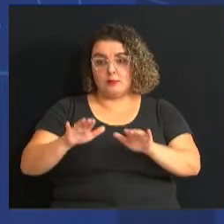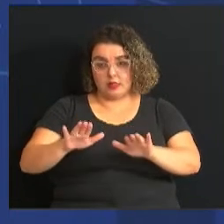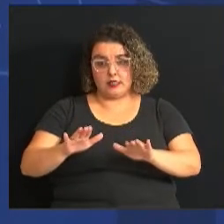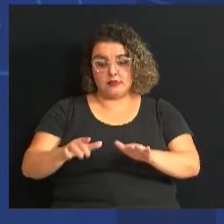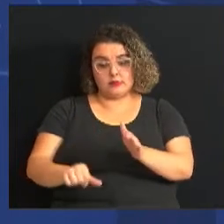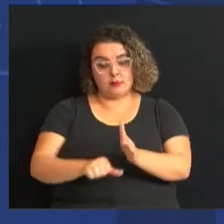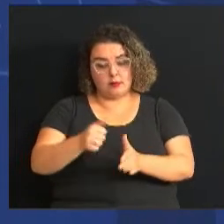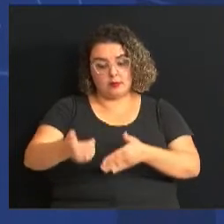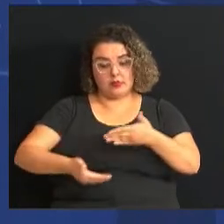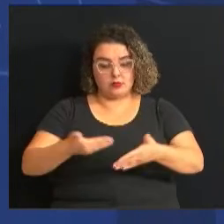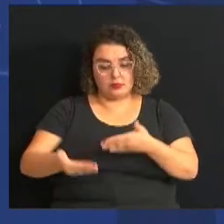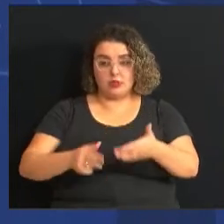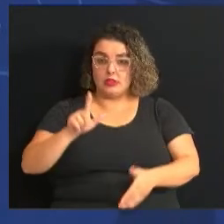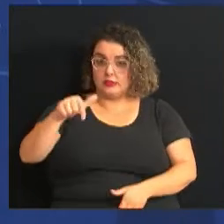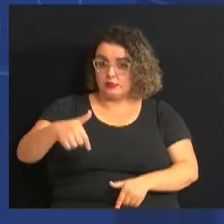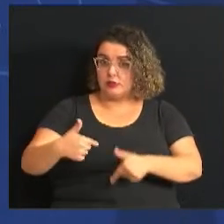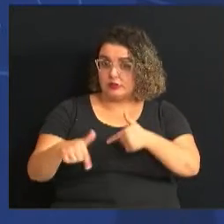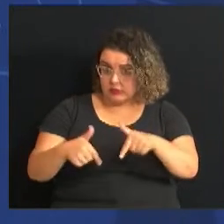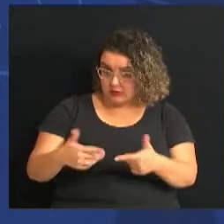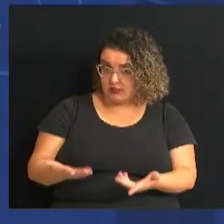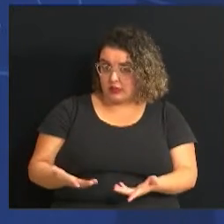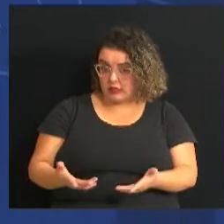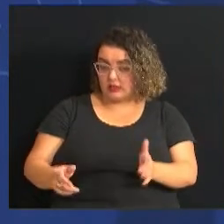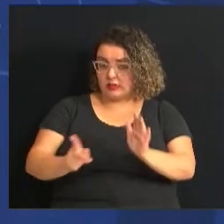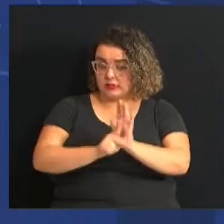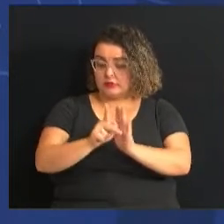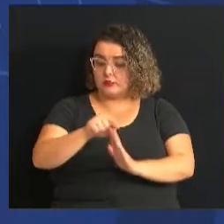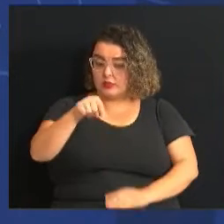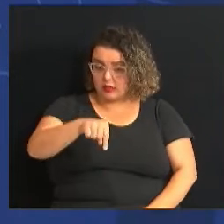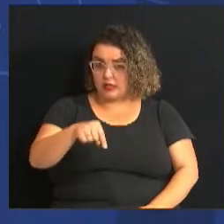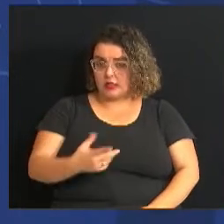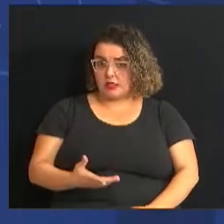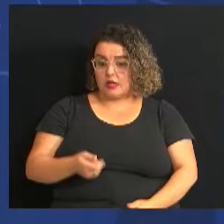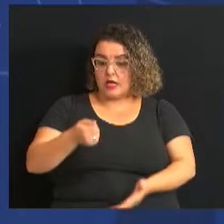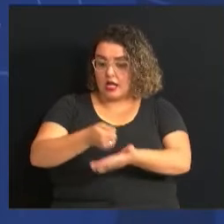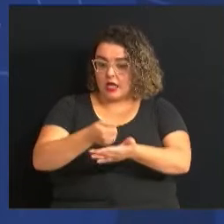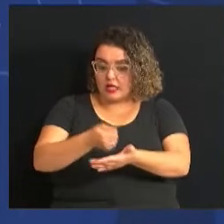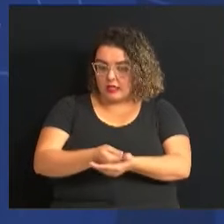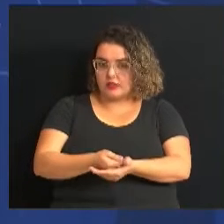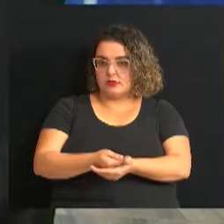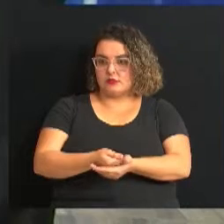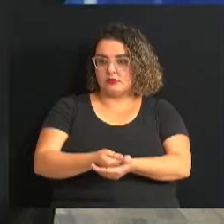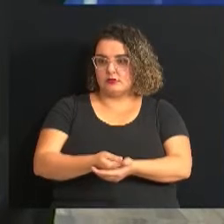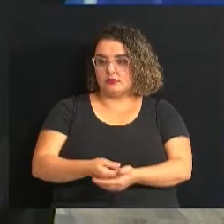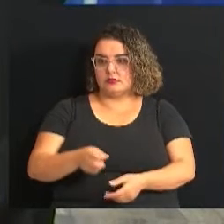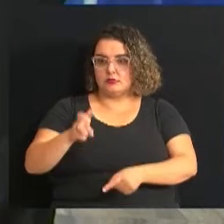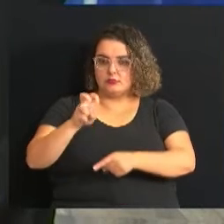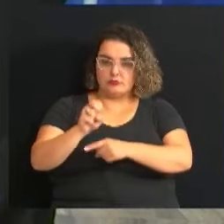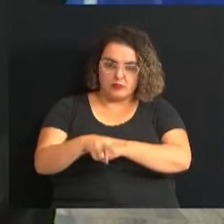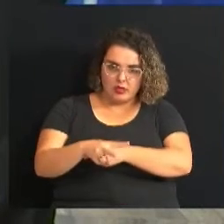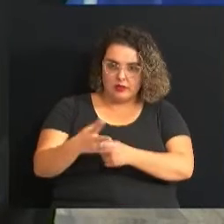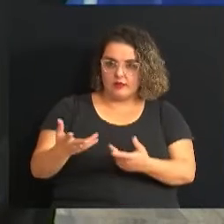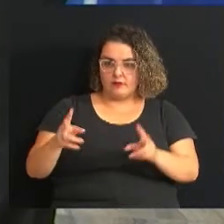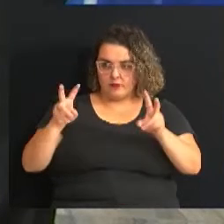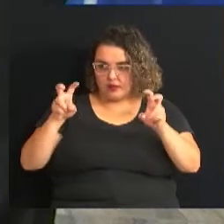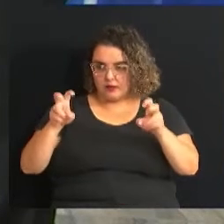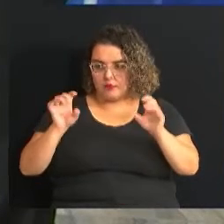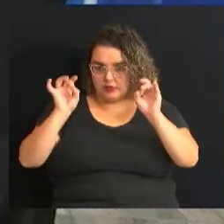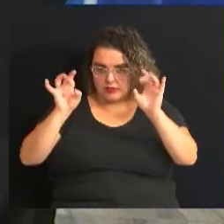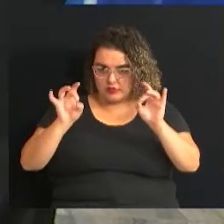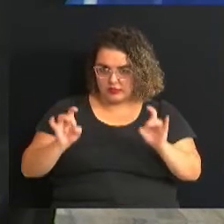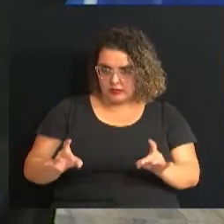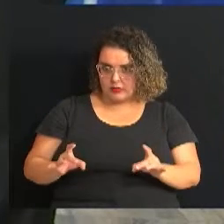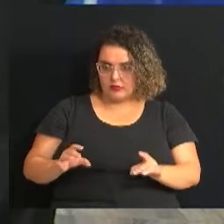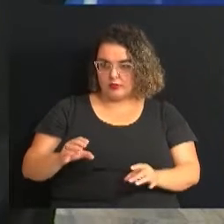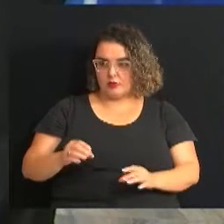depois trabalha. Então esse projeto vem nesse sentido. Vem garantir uma vaga, vamos colocar assim, entre aspas, especial, uma